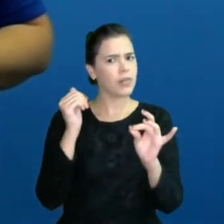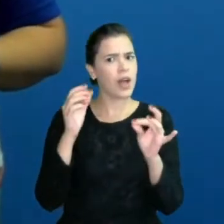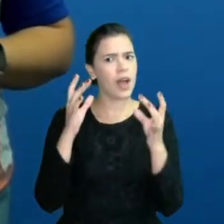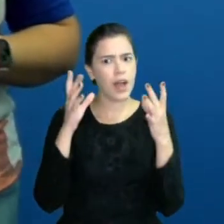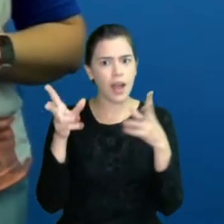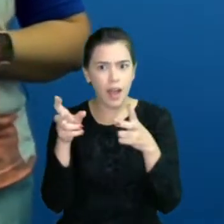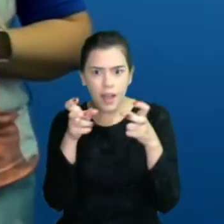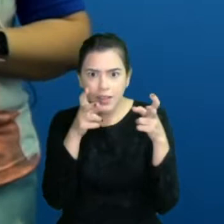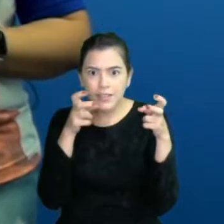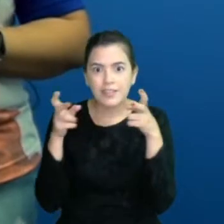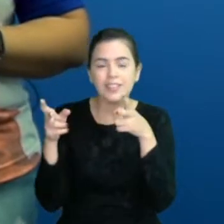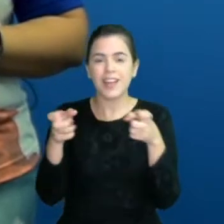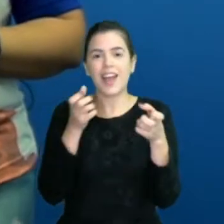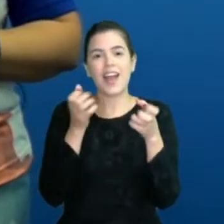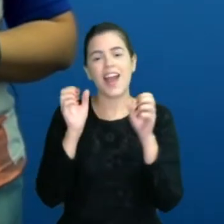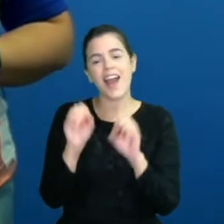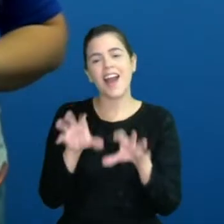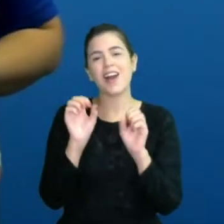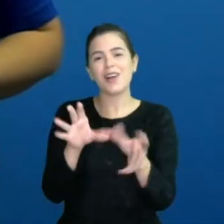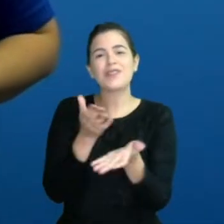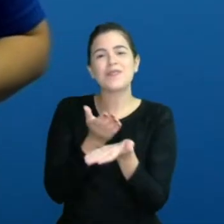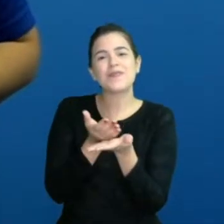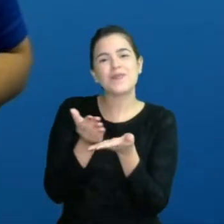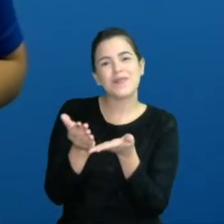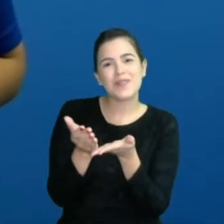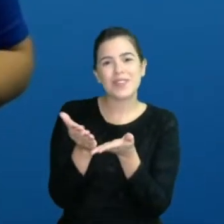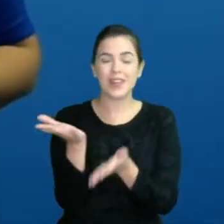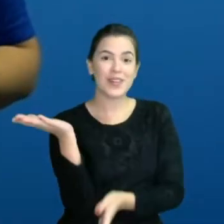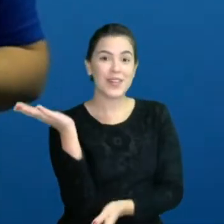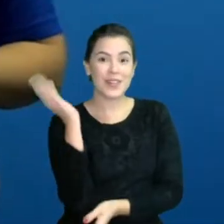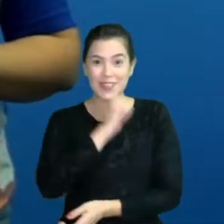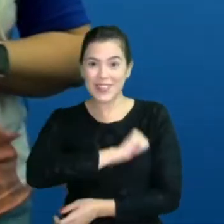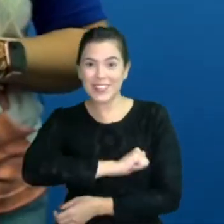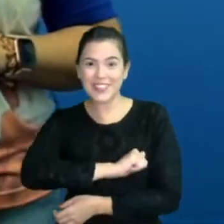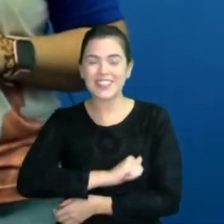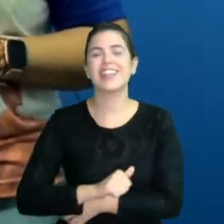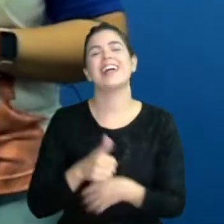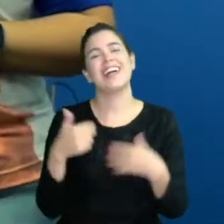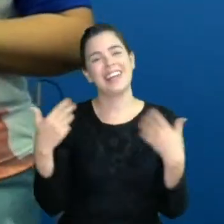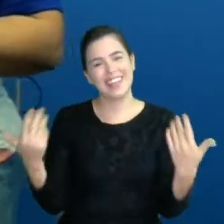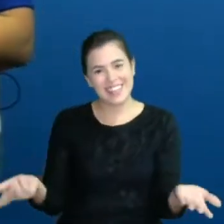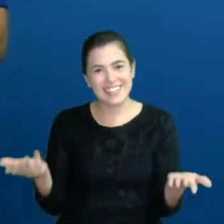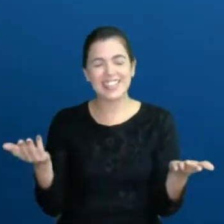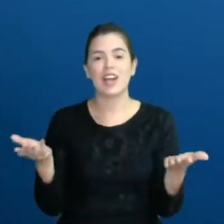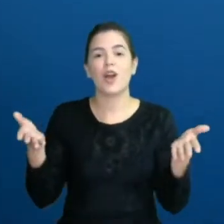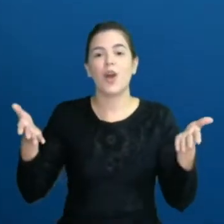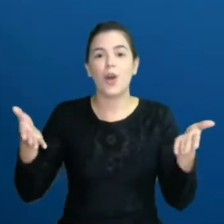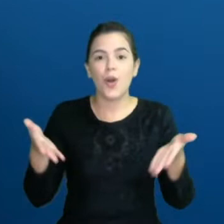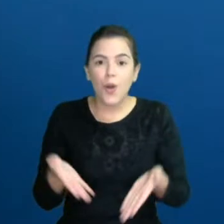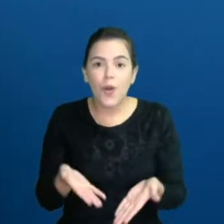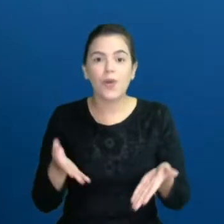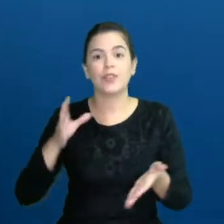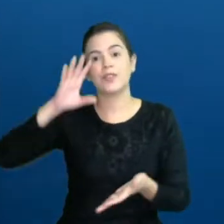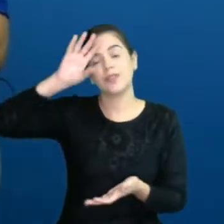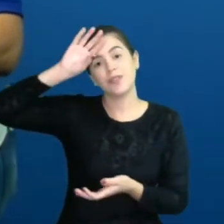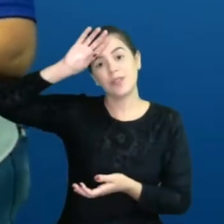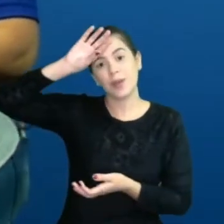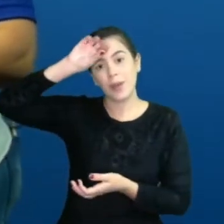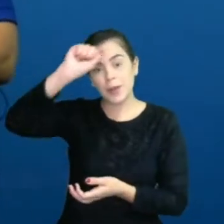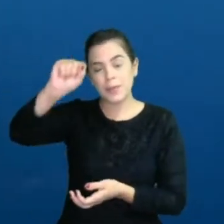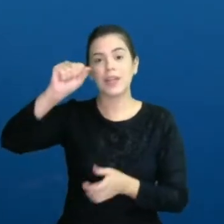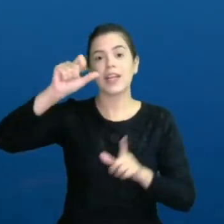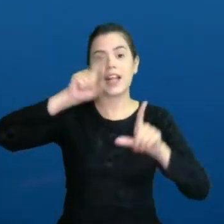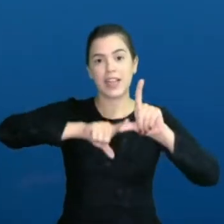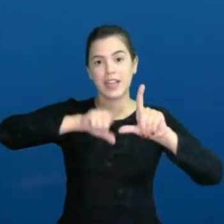concentração, que a aula já vai começar. Vamos lá, é isso aí. Hoje nós vamos aprender sobre